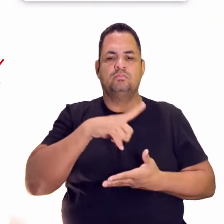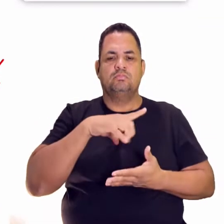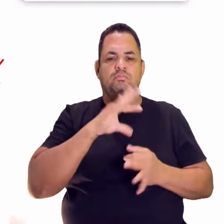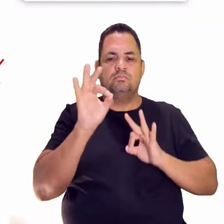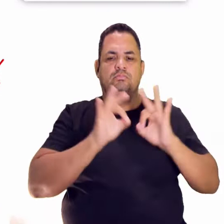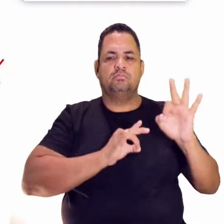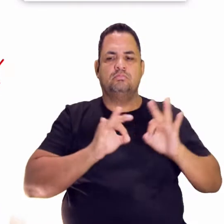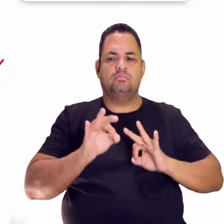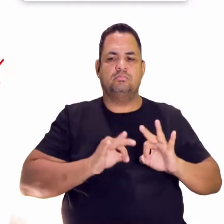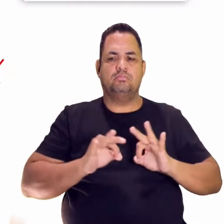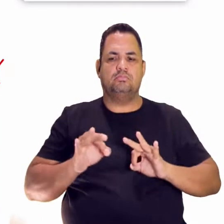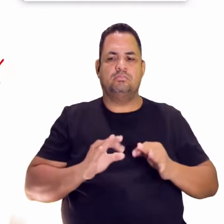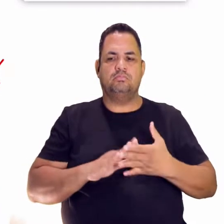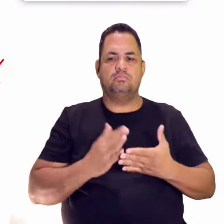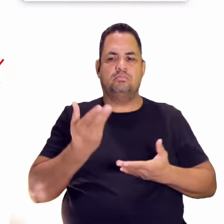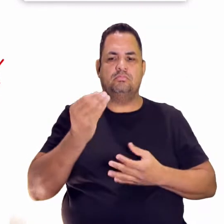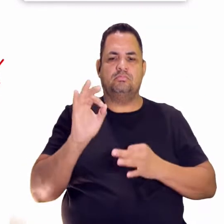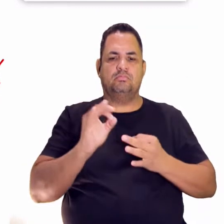estabelecido,